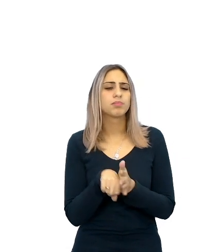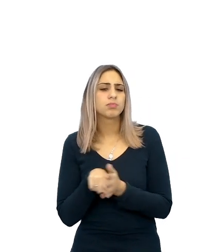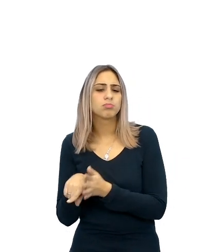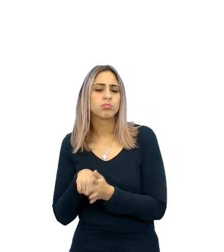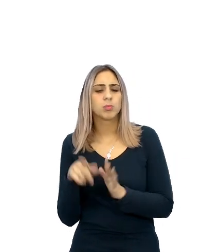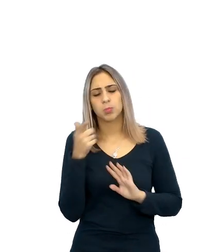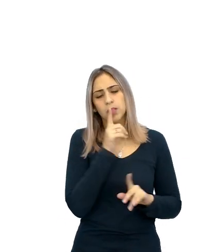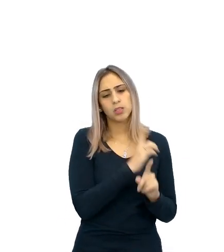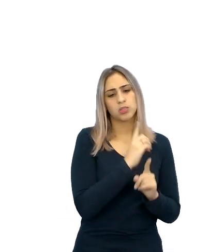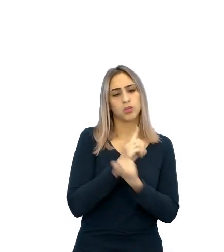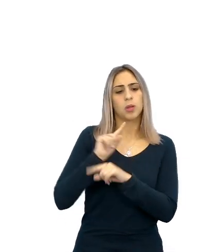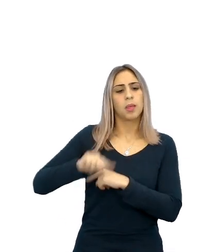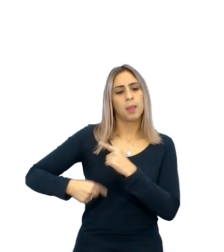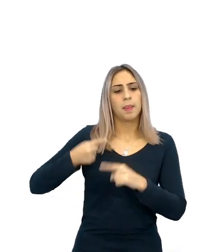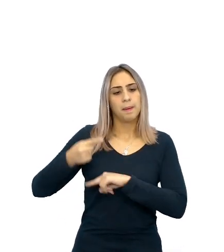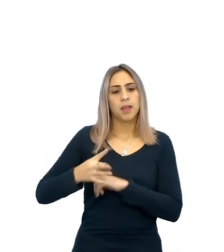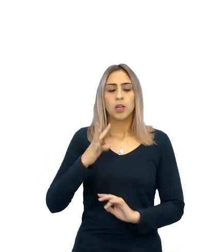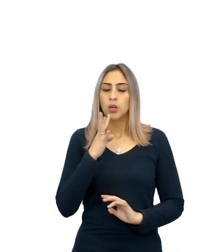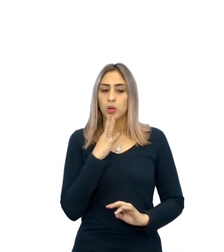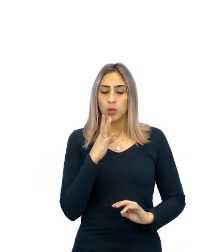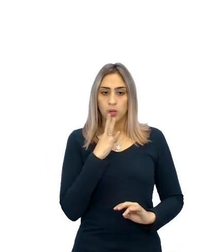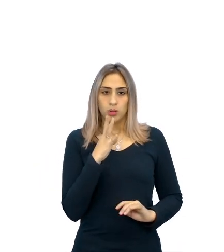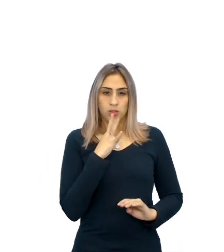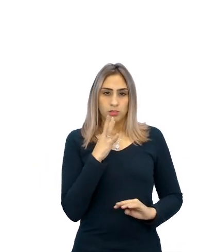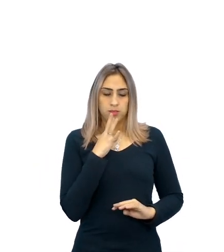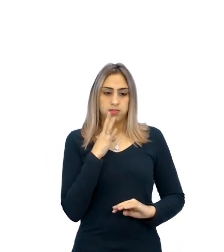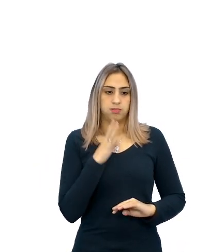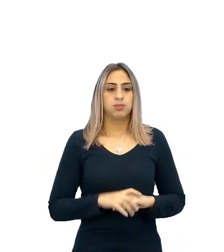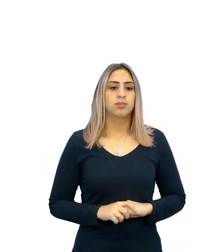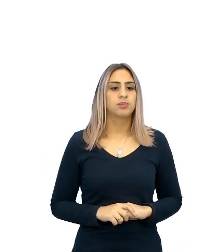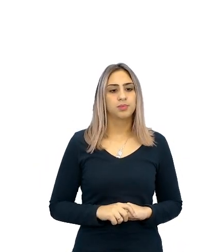então. Há depois também o conhecimento